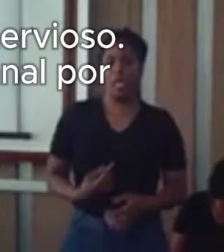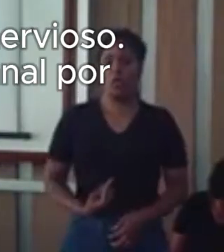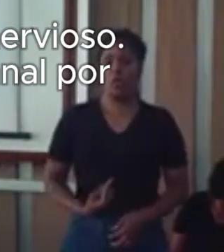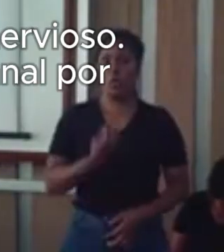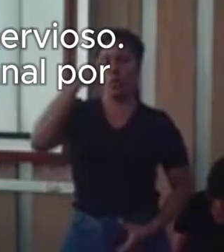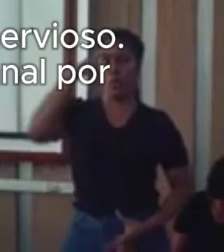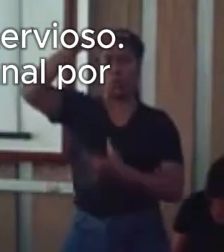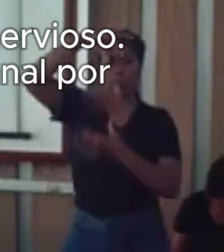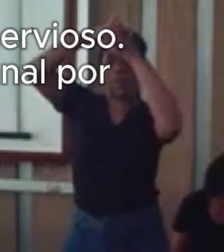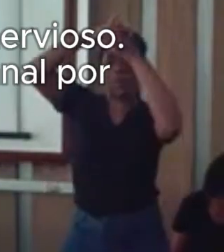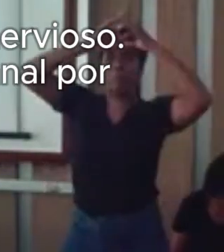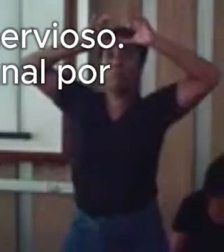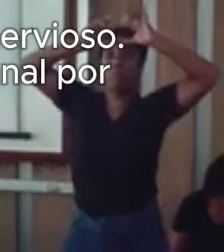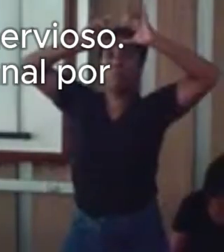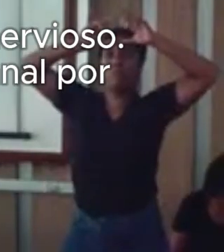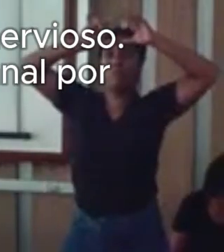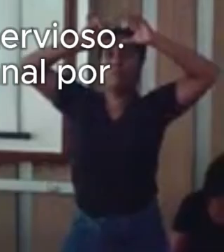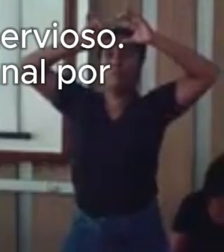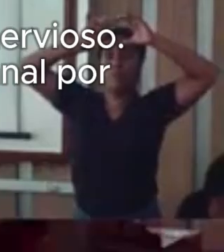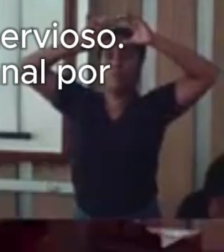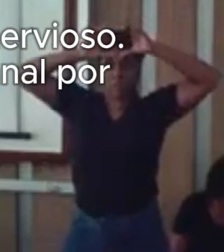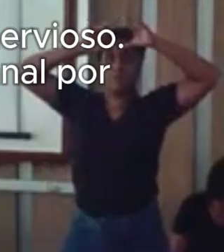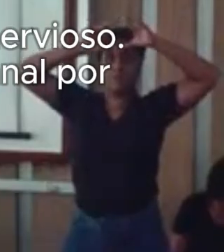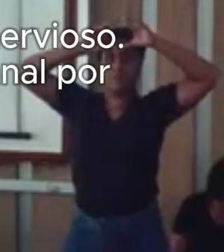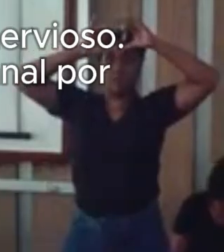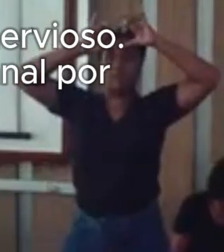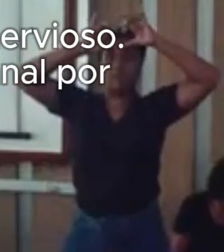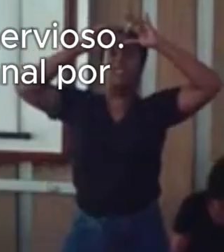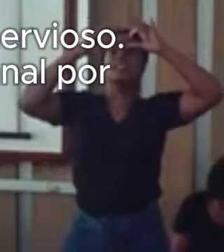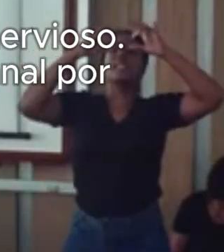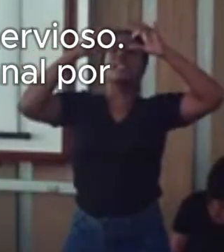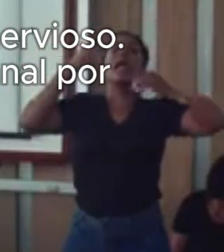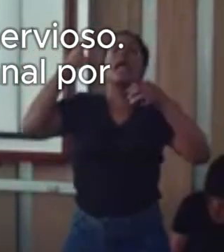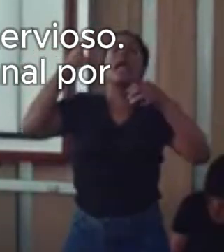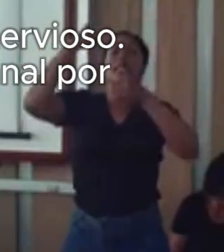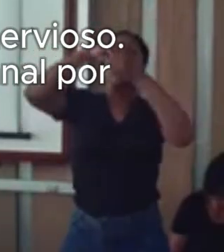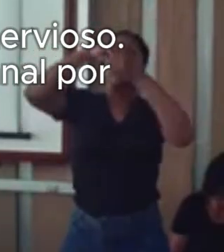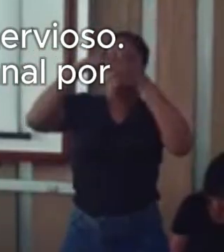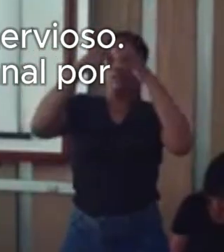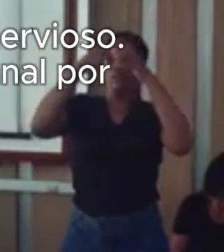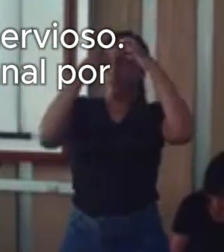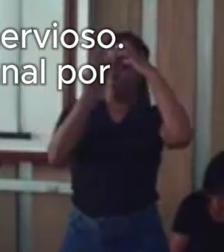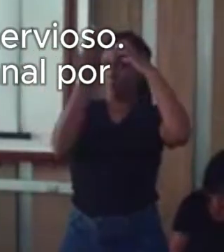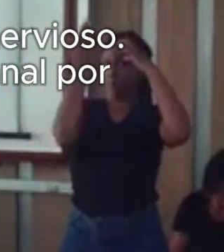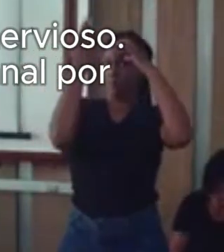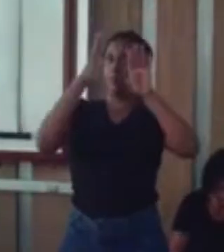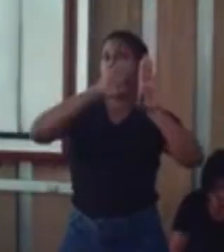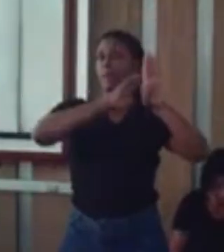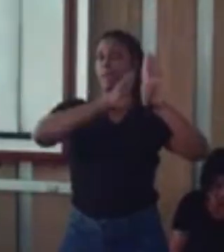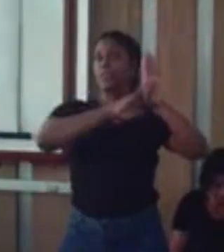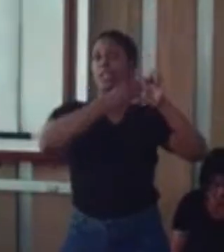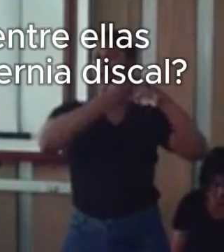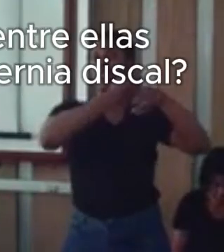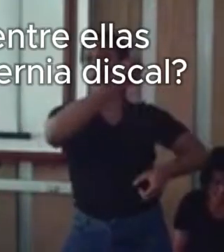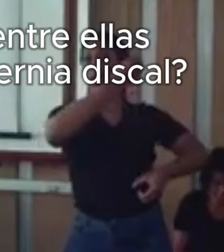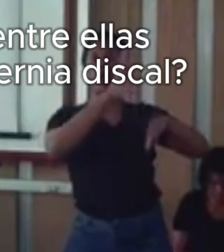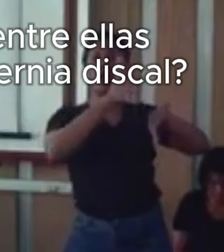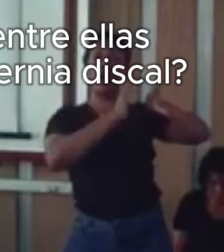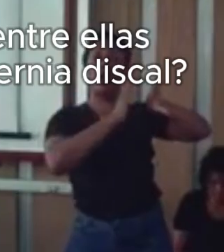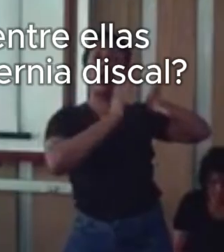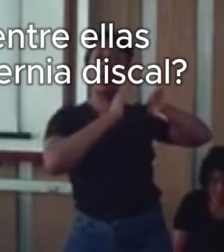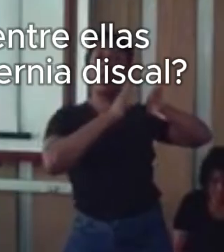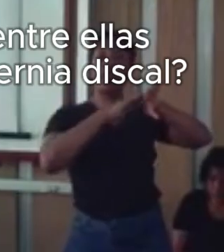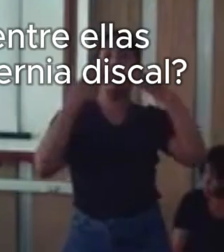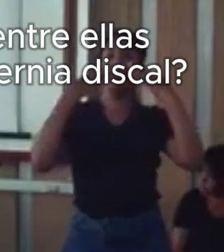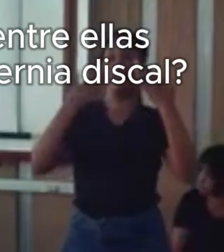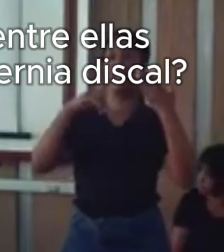está passando dentro desse canal aqui por trás, na parte de trás da coluna vertebral. Tá? Na parte da frente, a gente tem isso aqui, que são